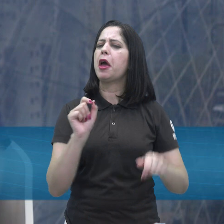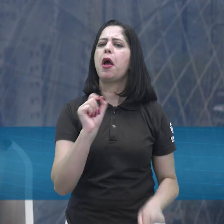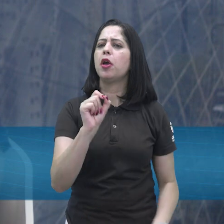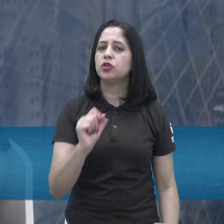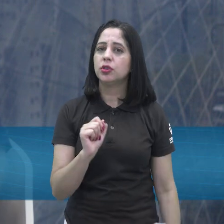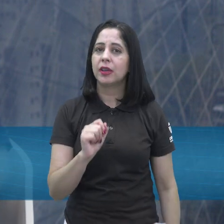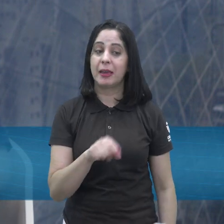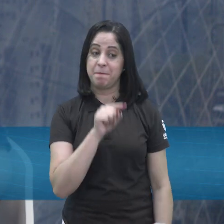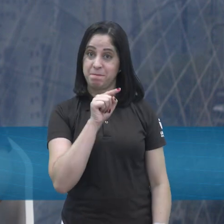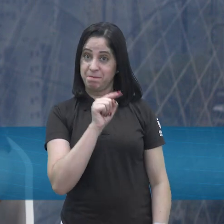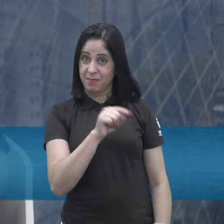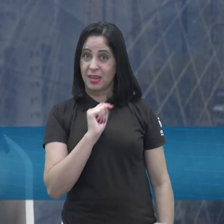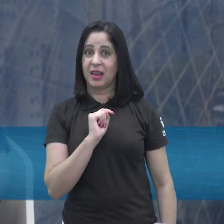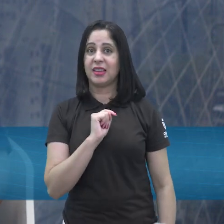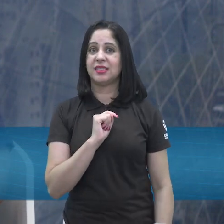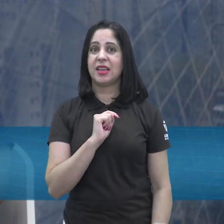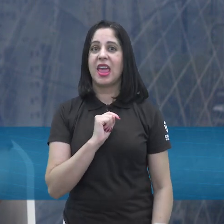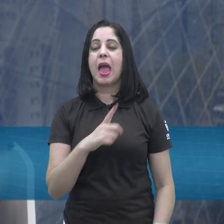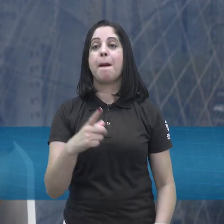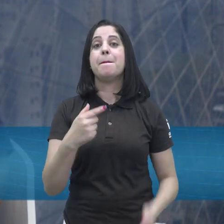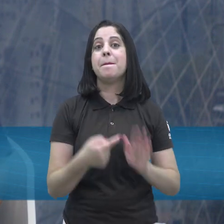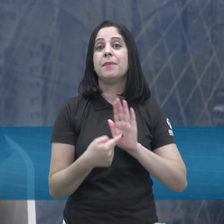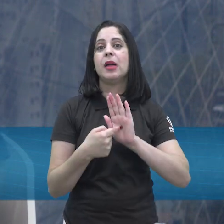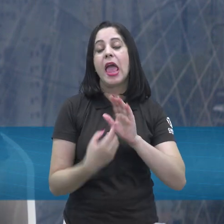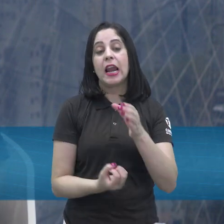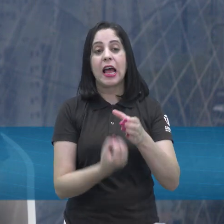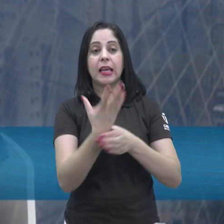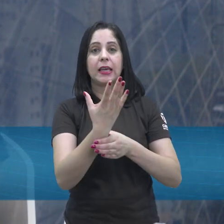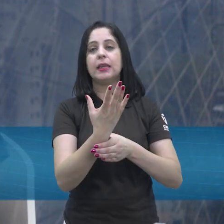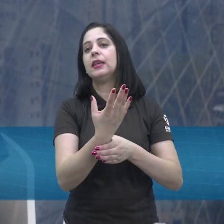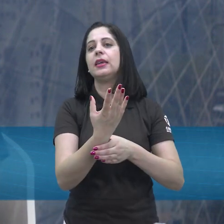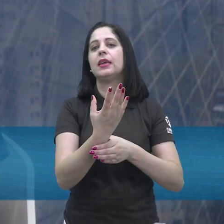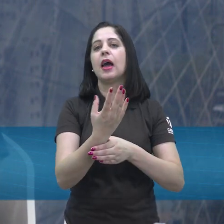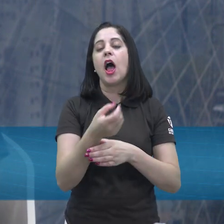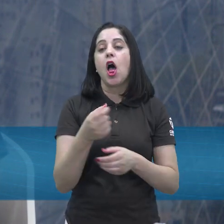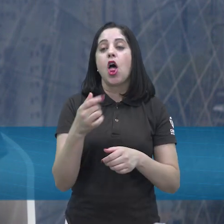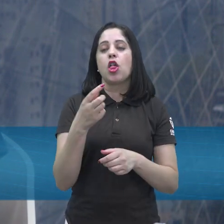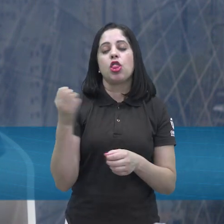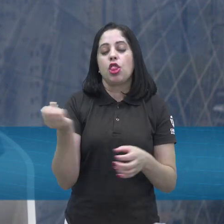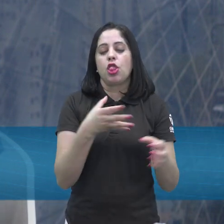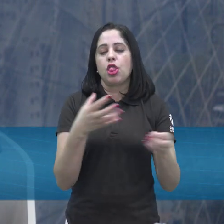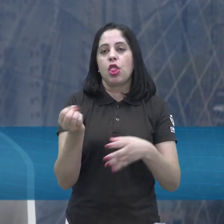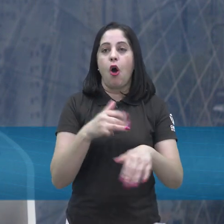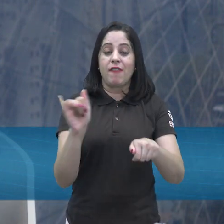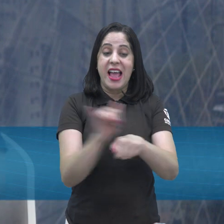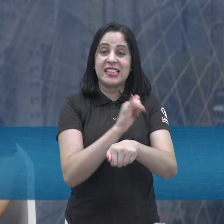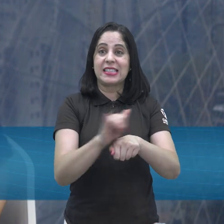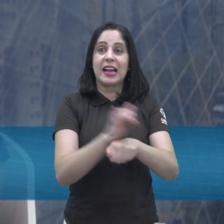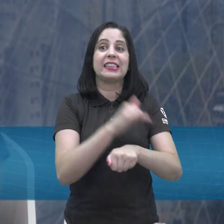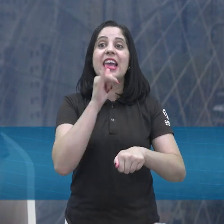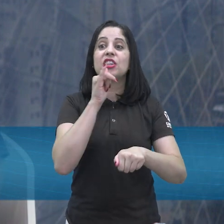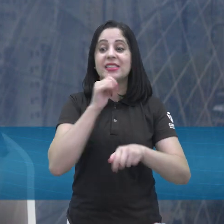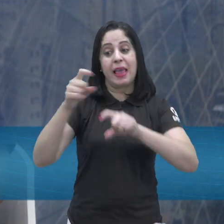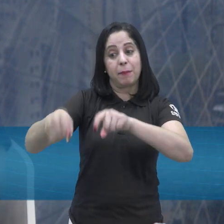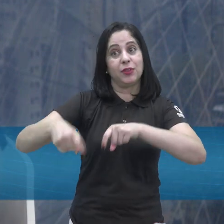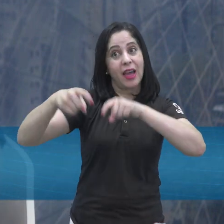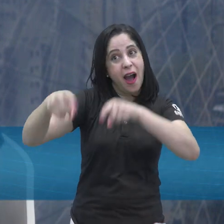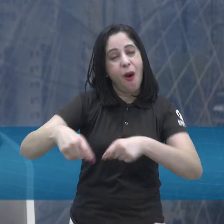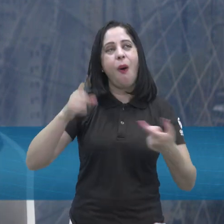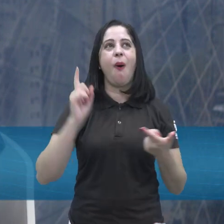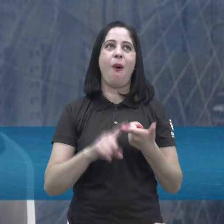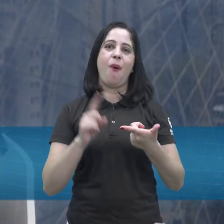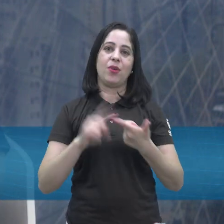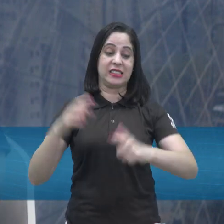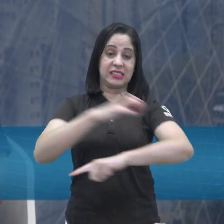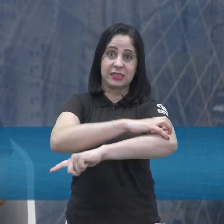diferente? Essas empresas, elas estão trazendo uma nova forma de você pensar o campo, por exemplo, a questão agropecuária, uma nova